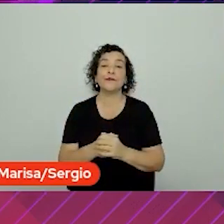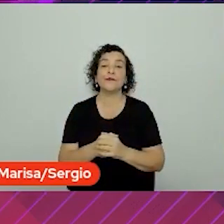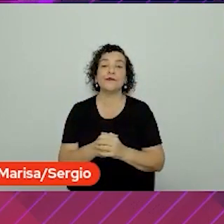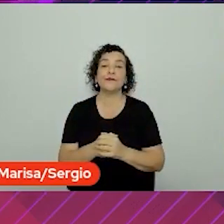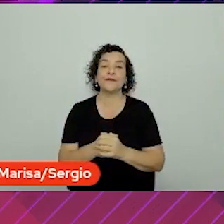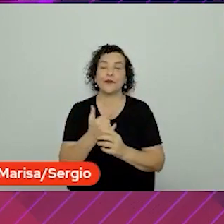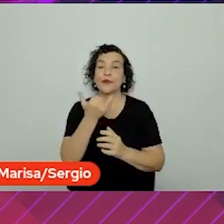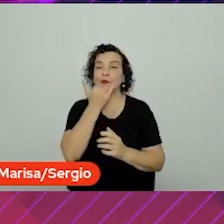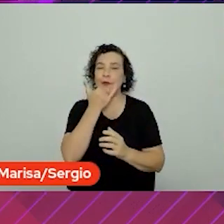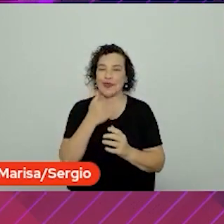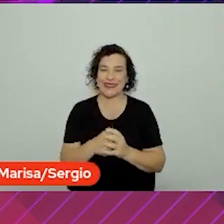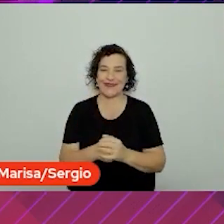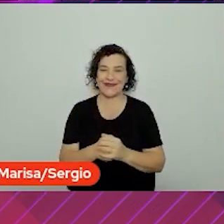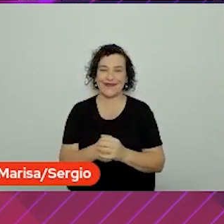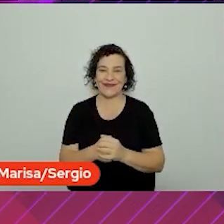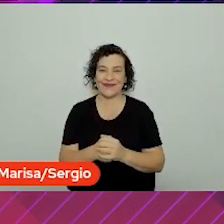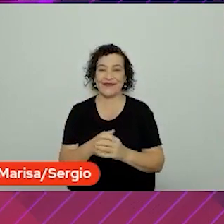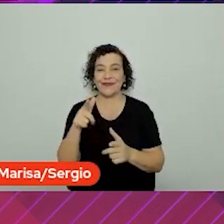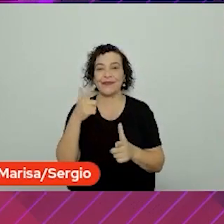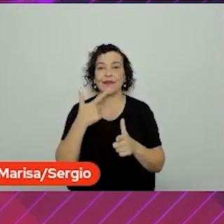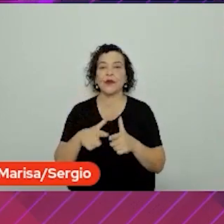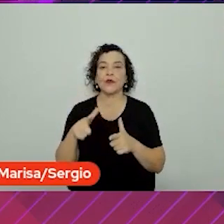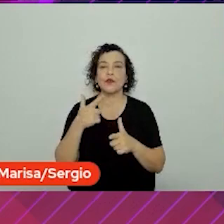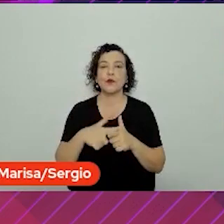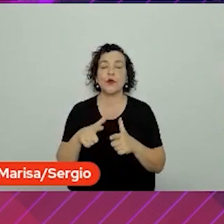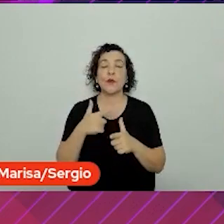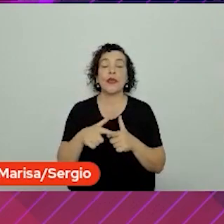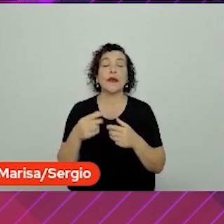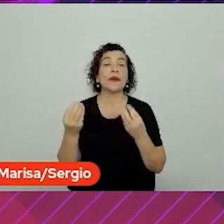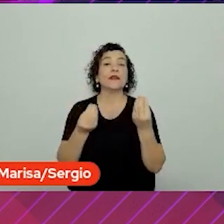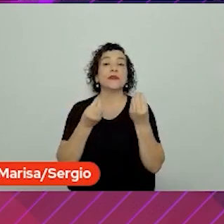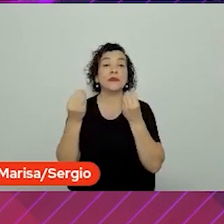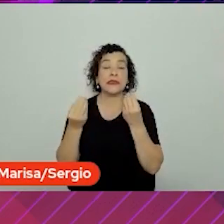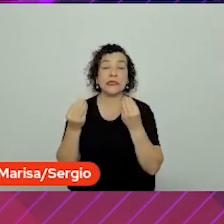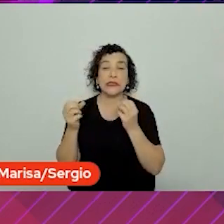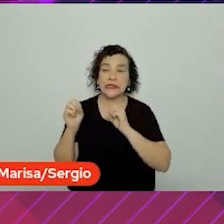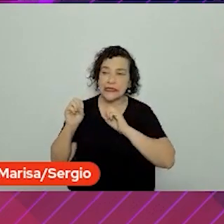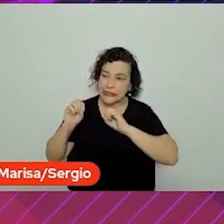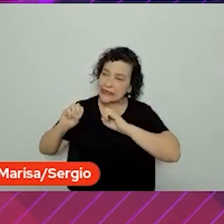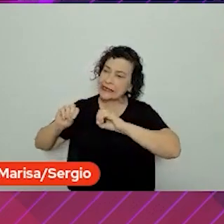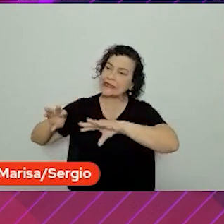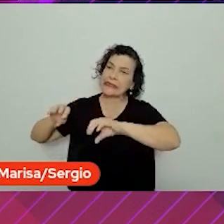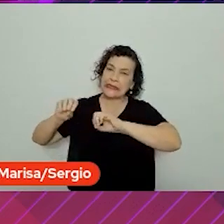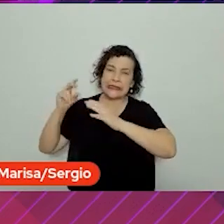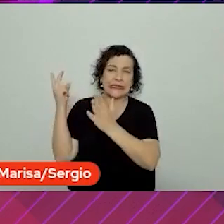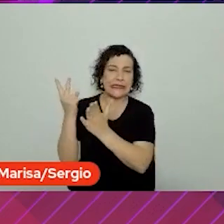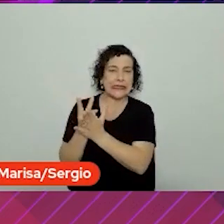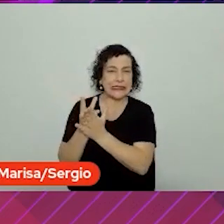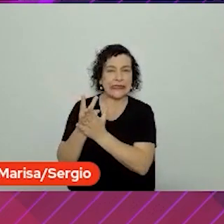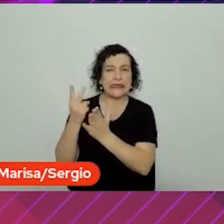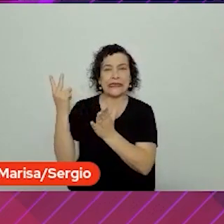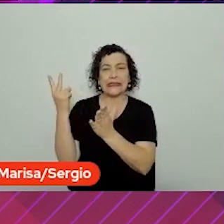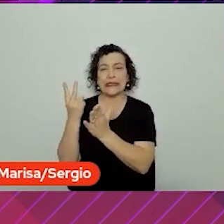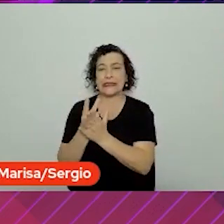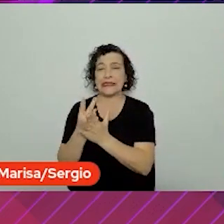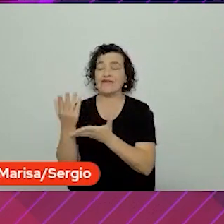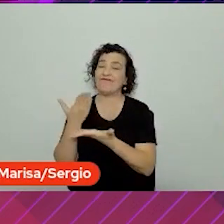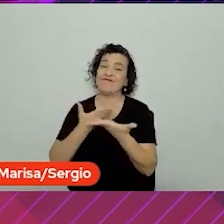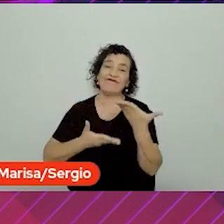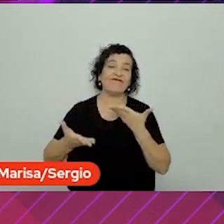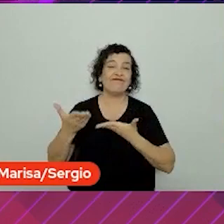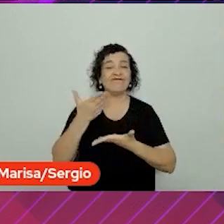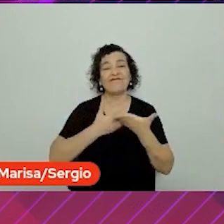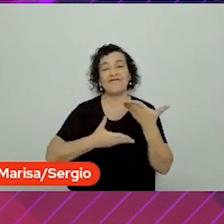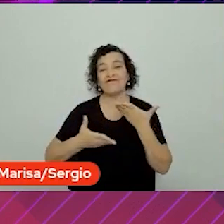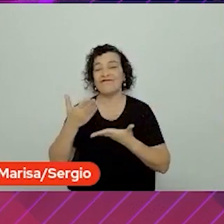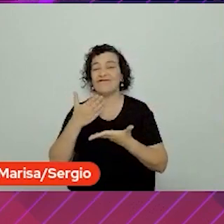desculpa. Os problemas de trazer essa forma de conhecimento são falta de engajamento, né, pô,